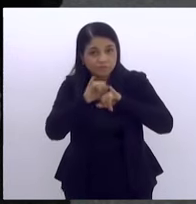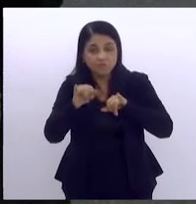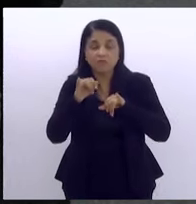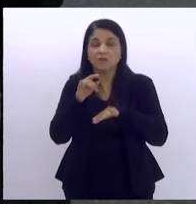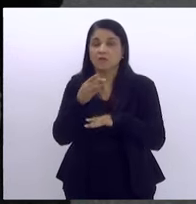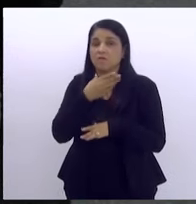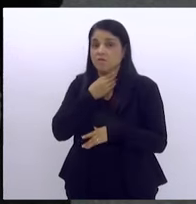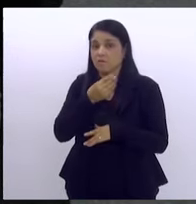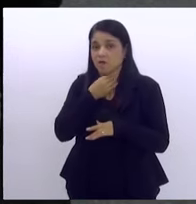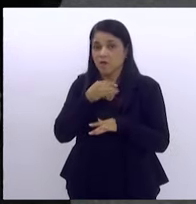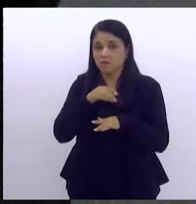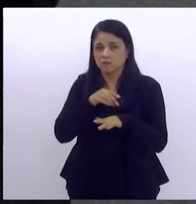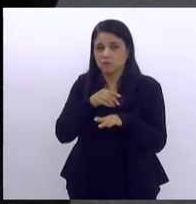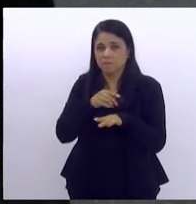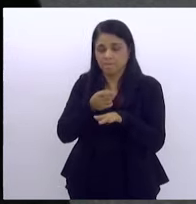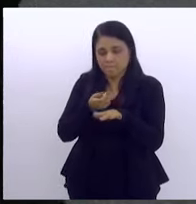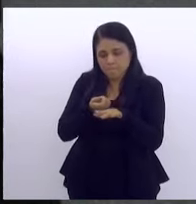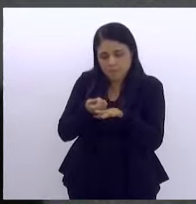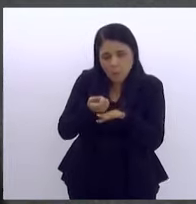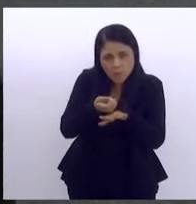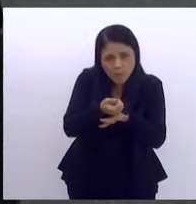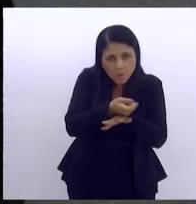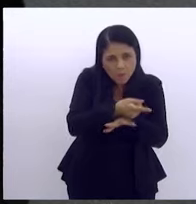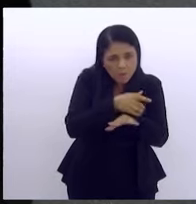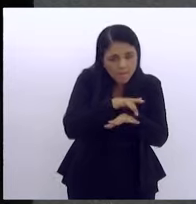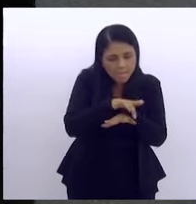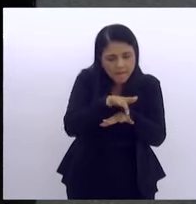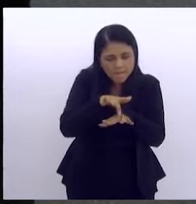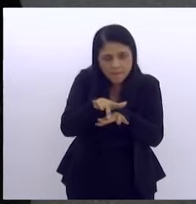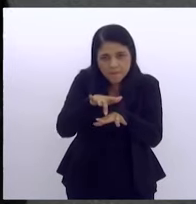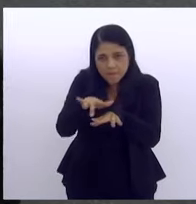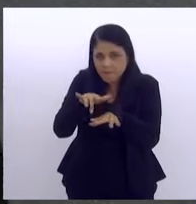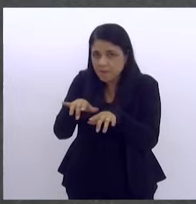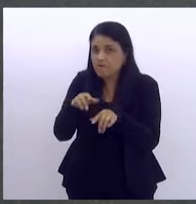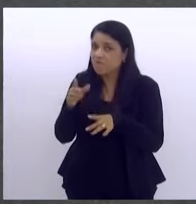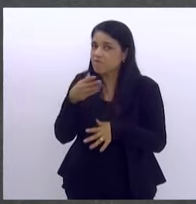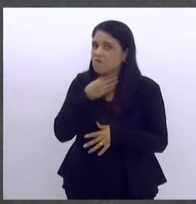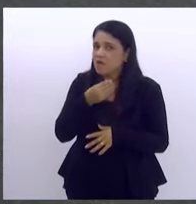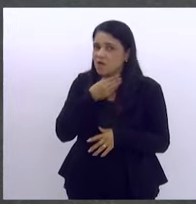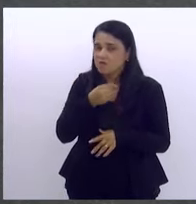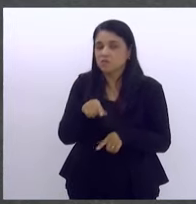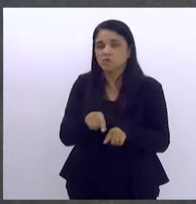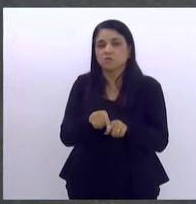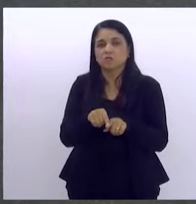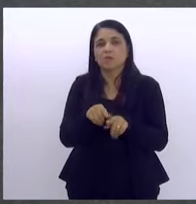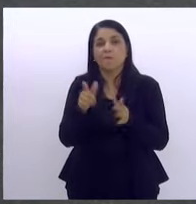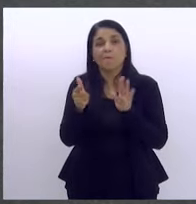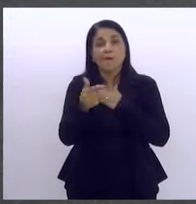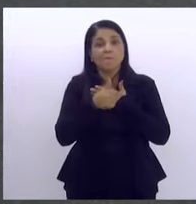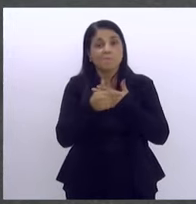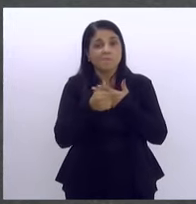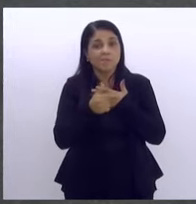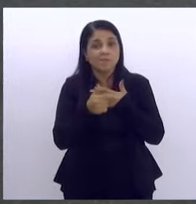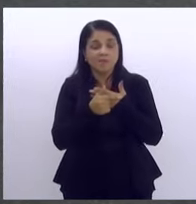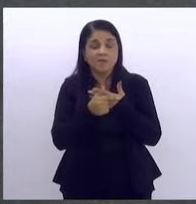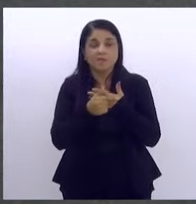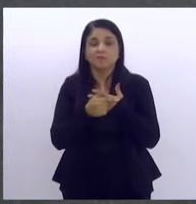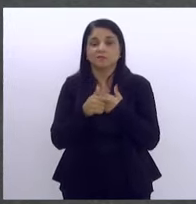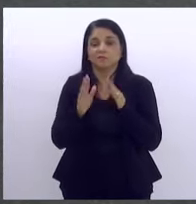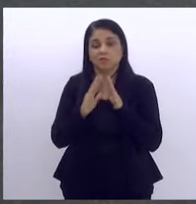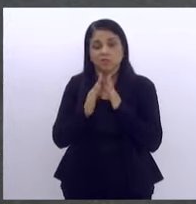maior para você depois lançar a verdade. Então, por exemplo, do papel da escola é